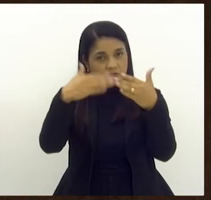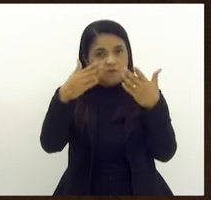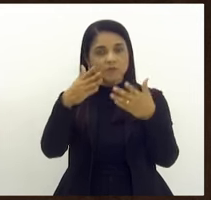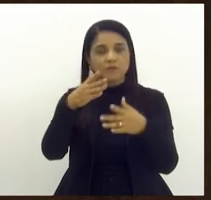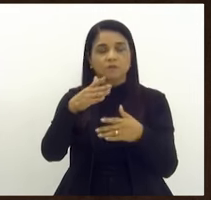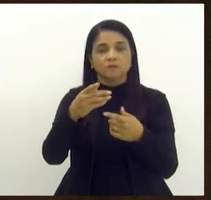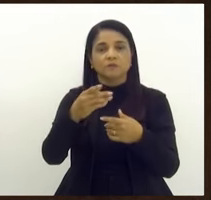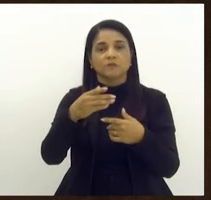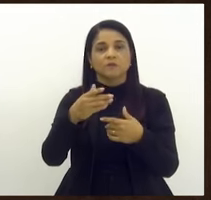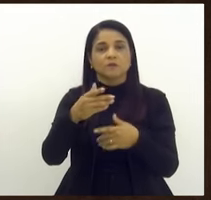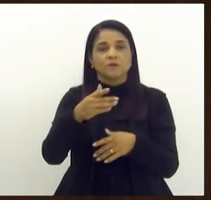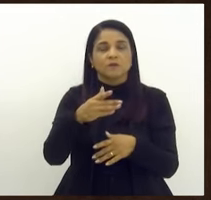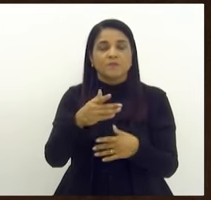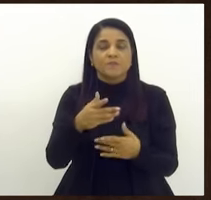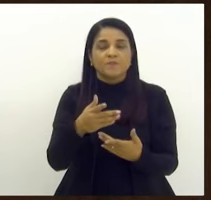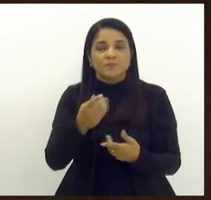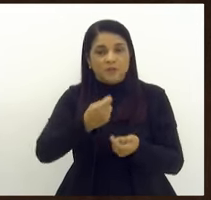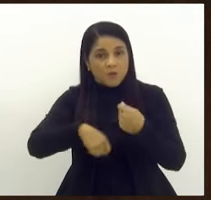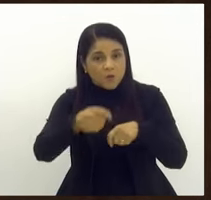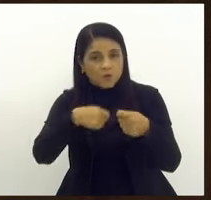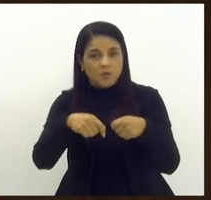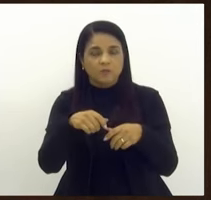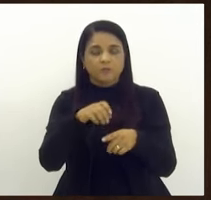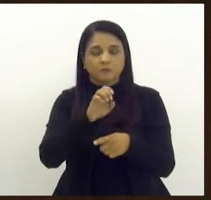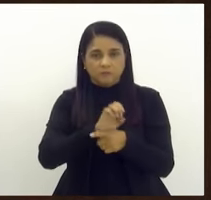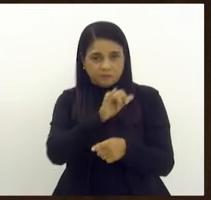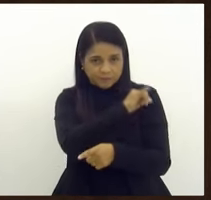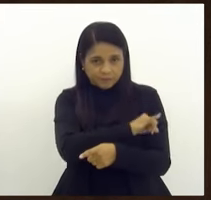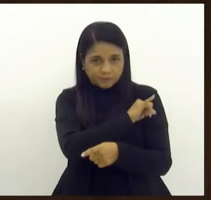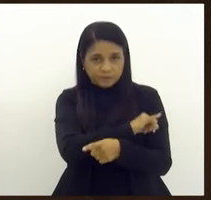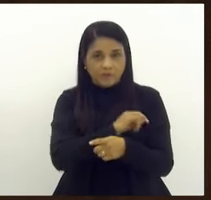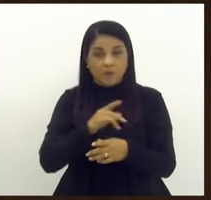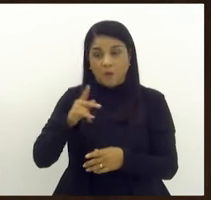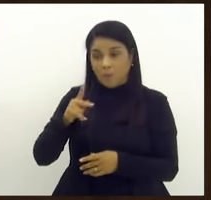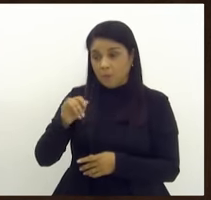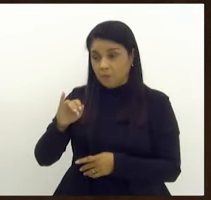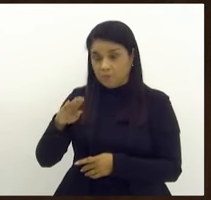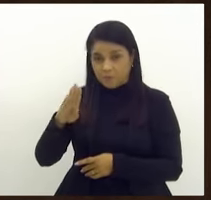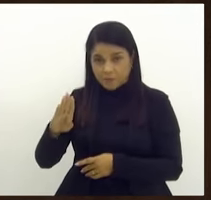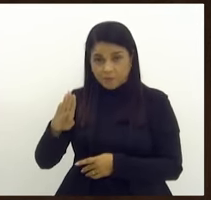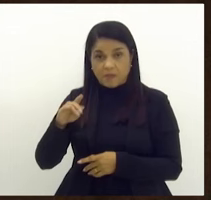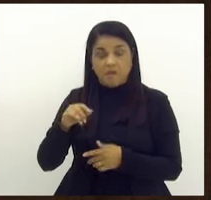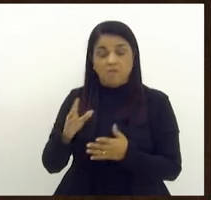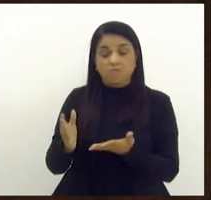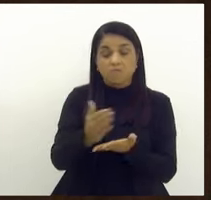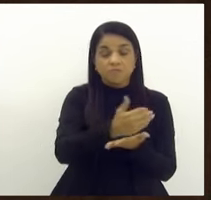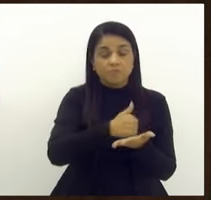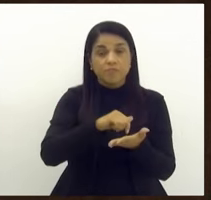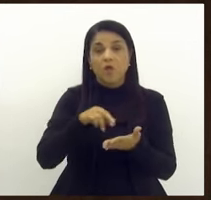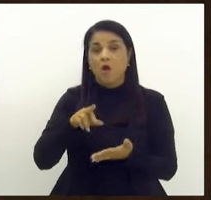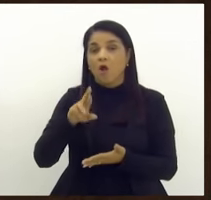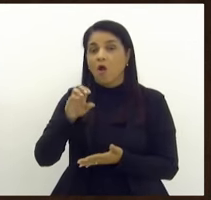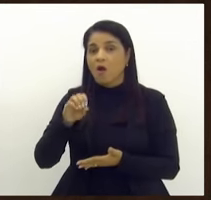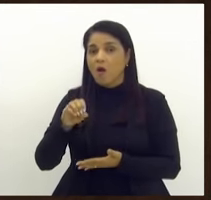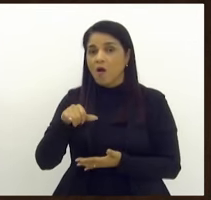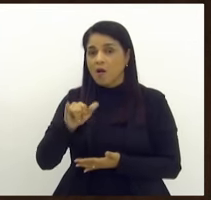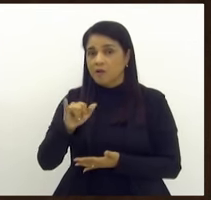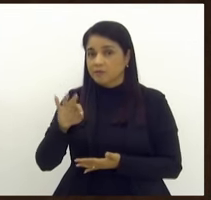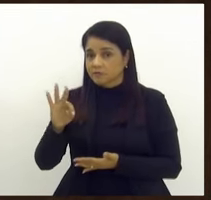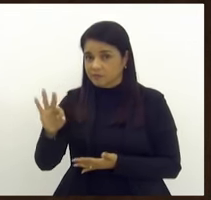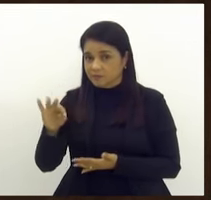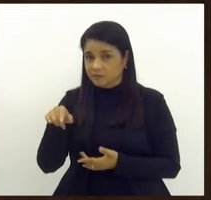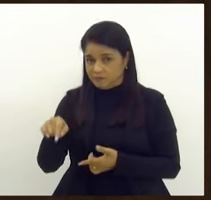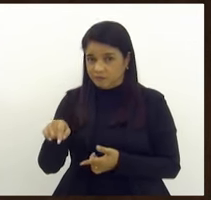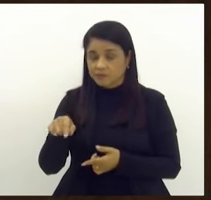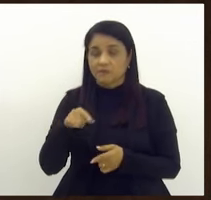sabe 1/3 do nosso PIB é oriundo da recadação dos Royal de petróleo e ora essa